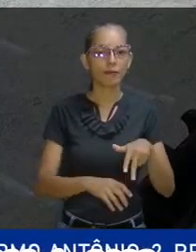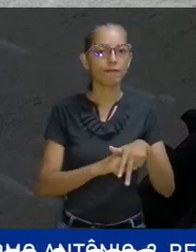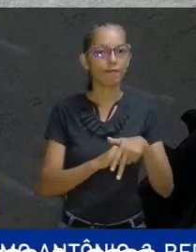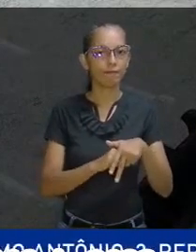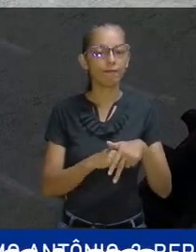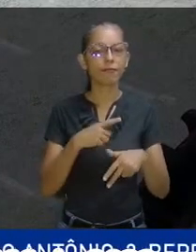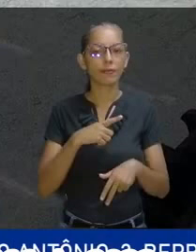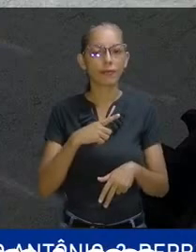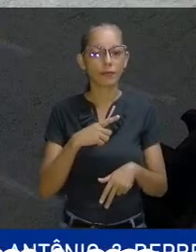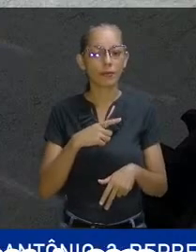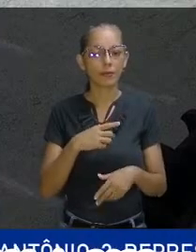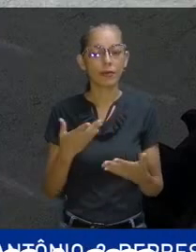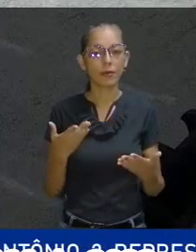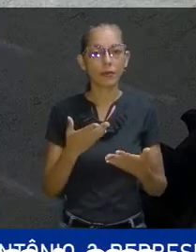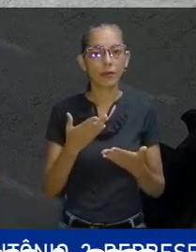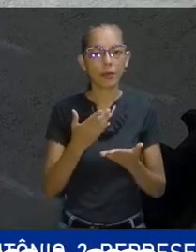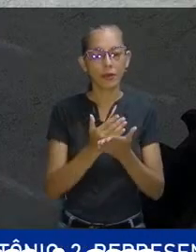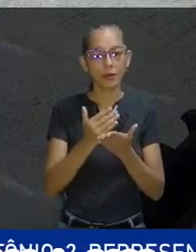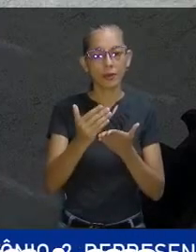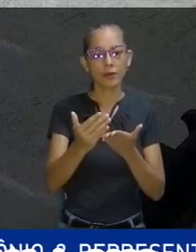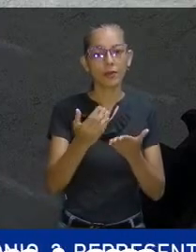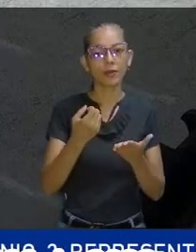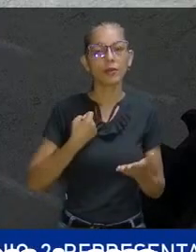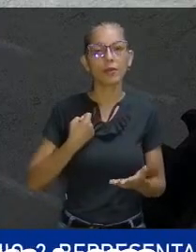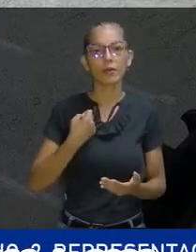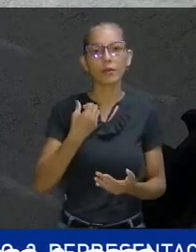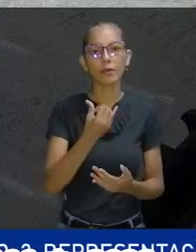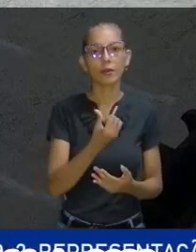começar pela representação especial número